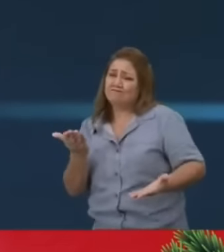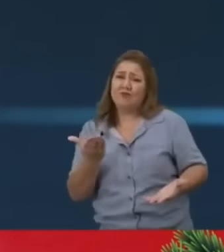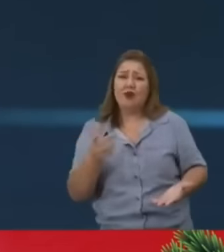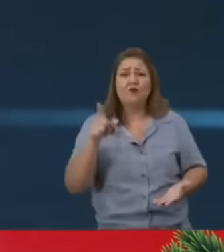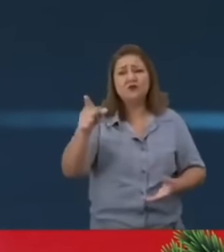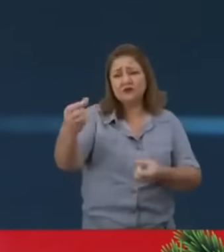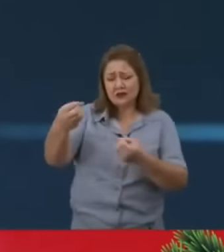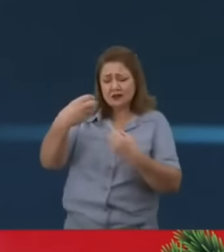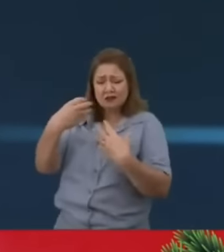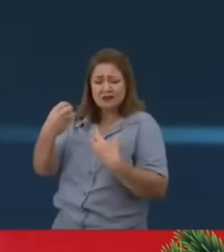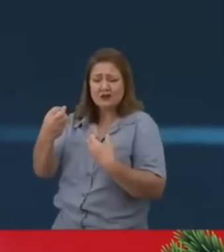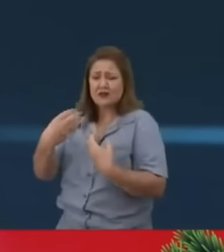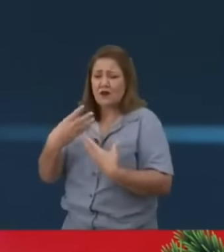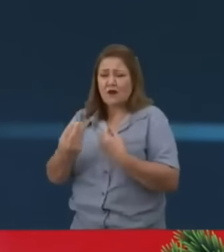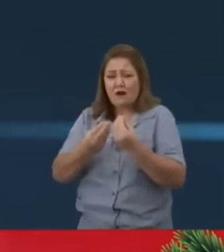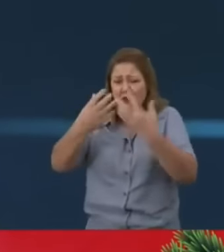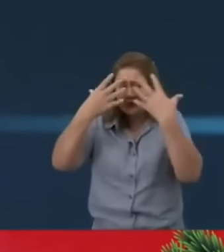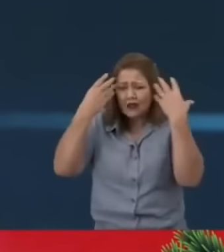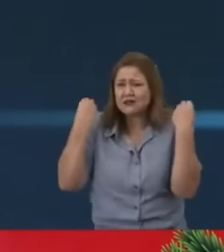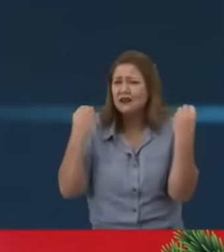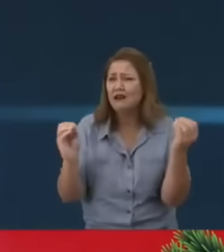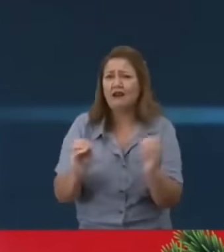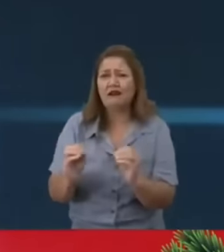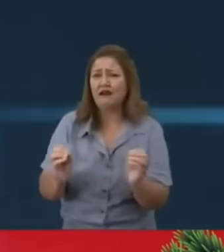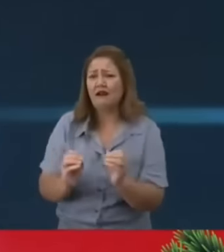Você não me ensinou a te esquecer.